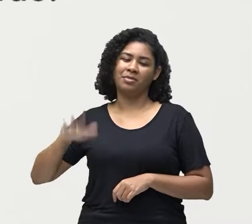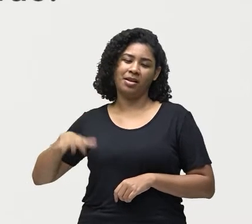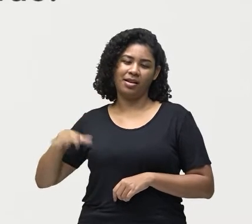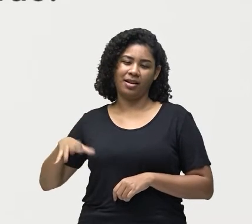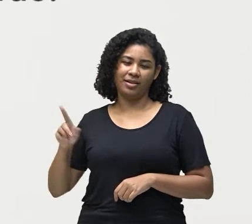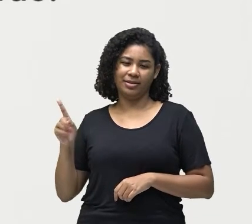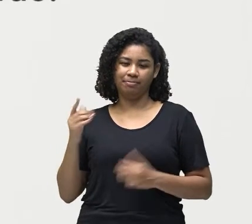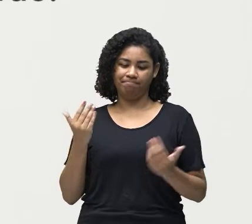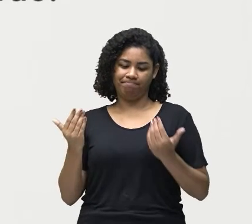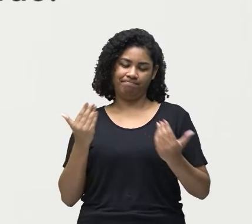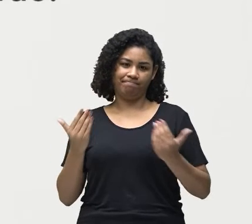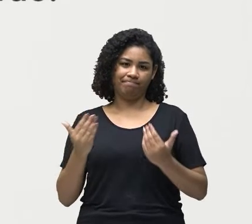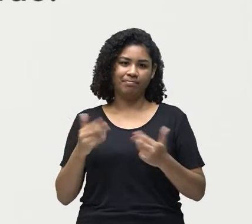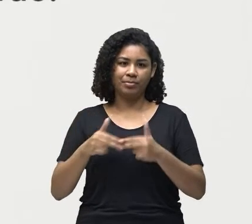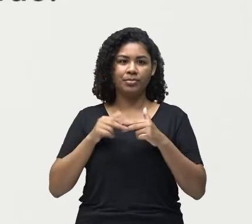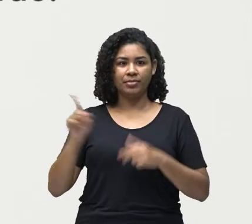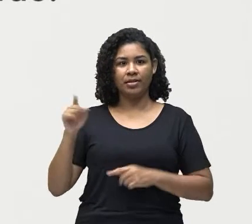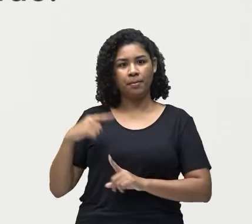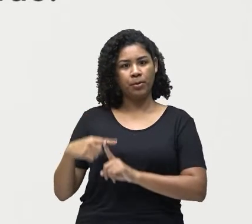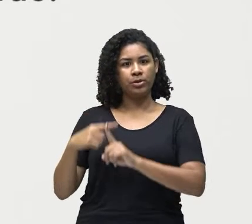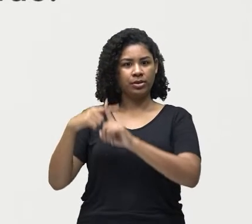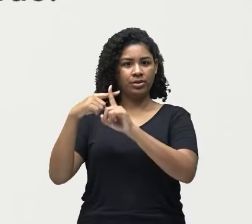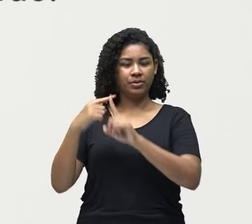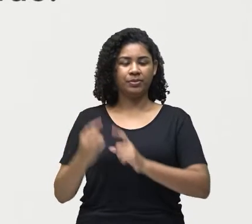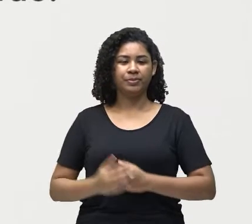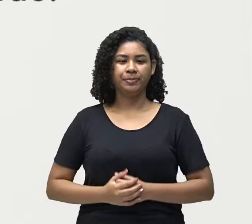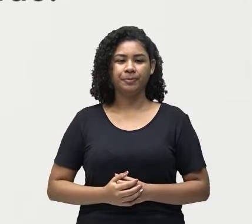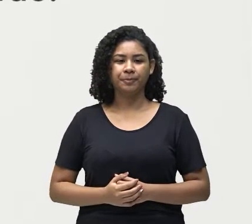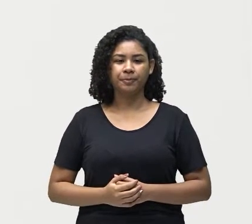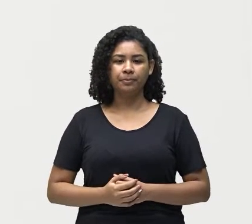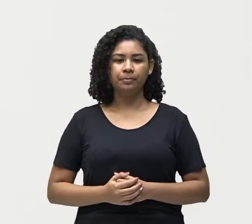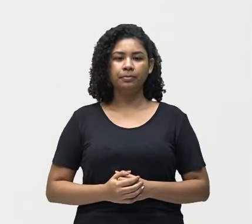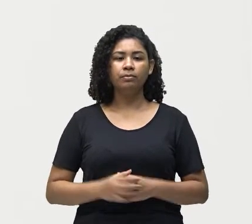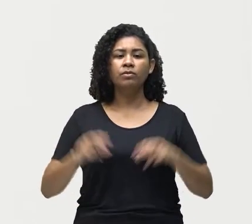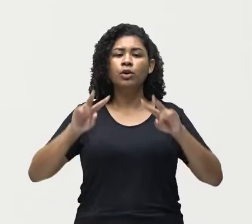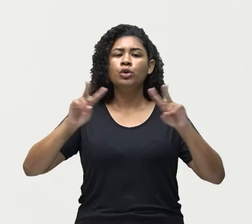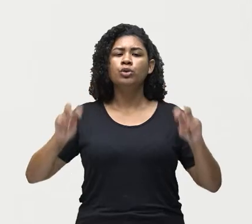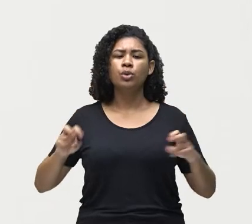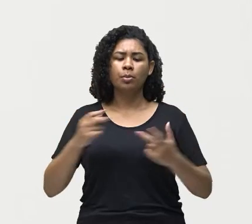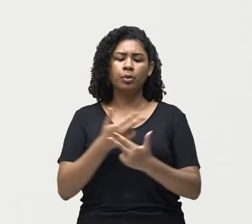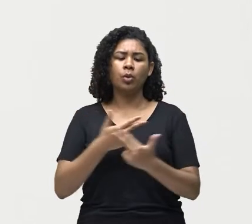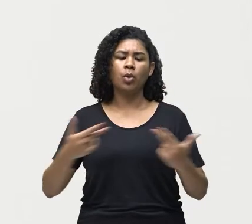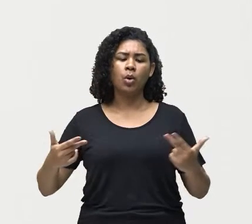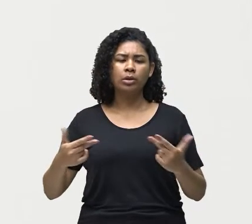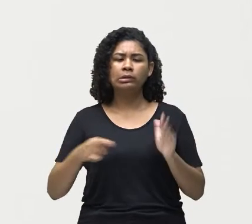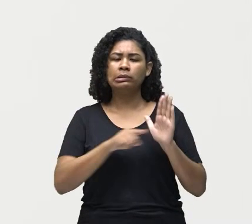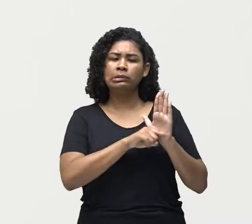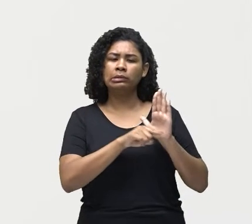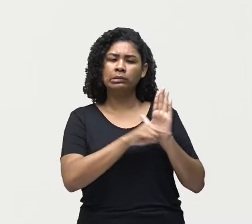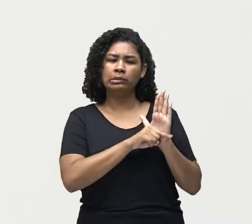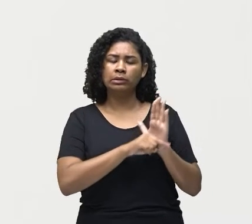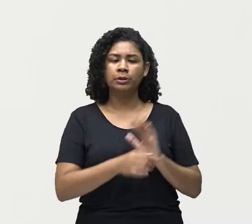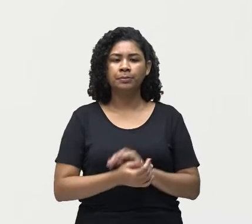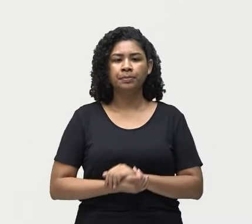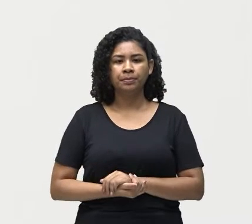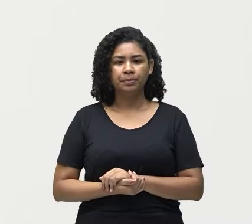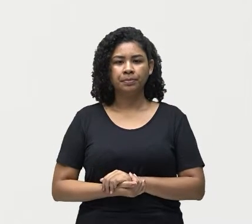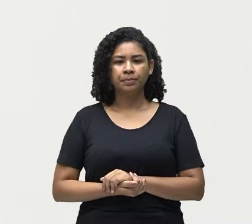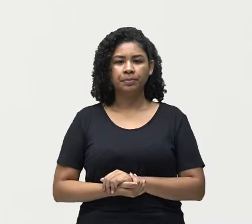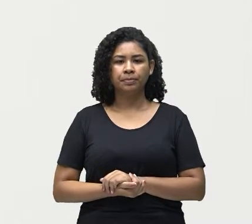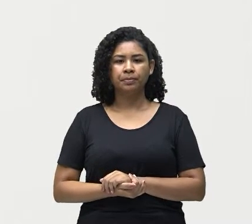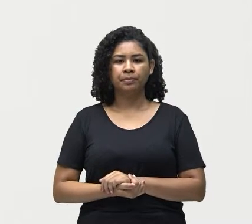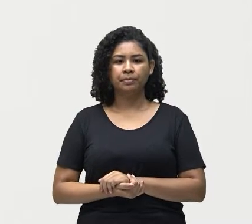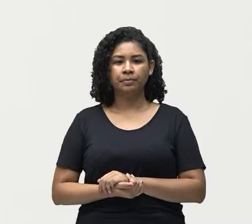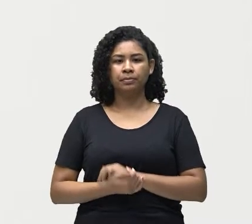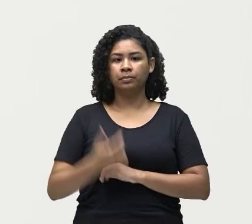algumas vantagens da energia térmica. Quanto às desvantagens, vamos observar, olha só,